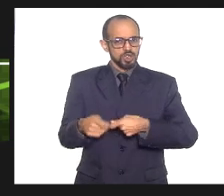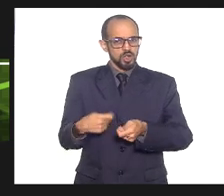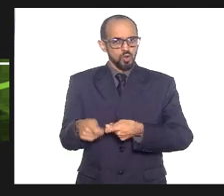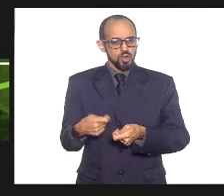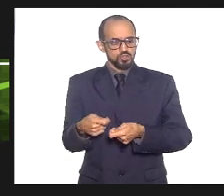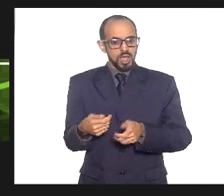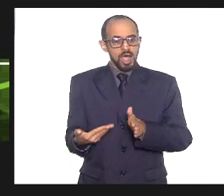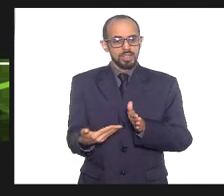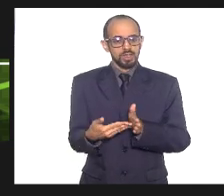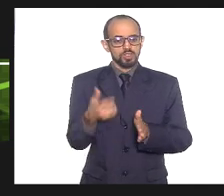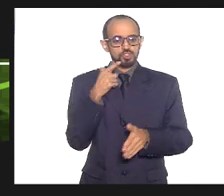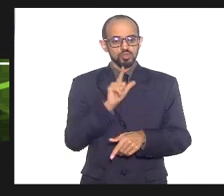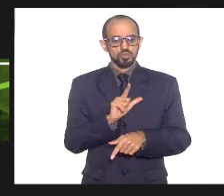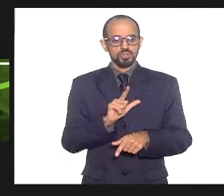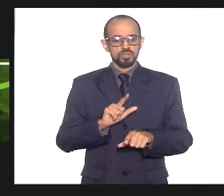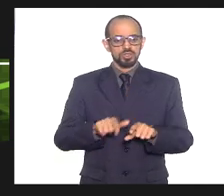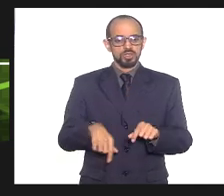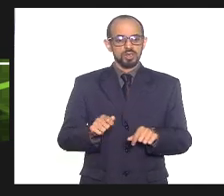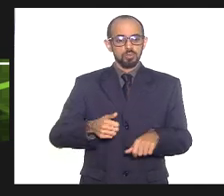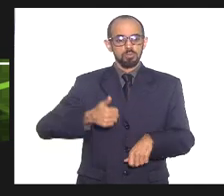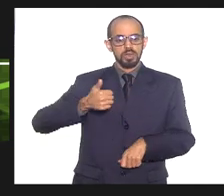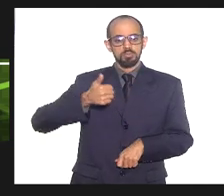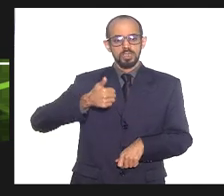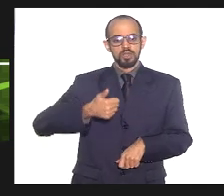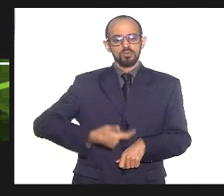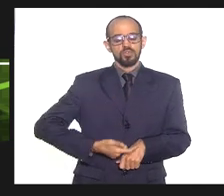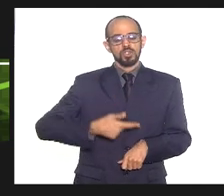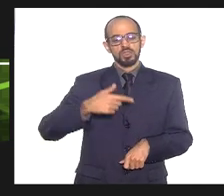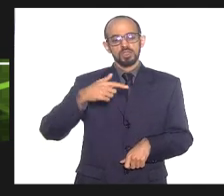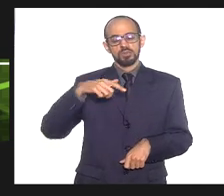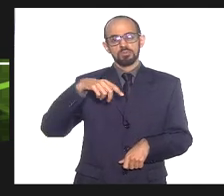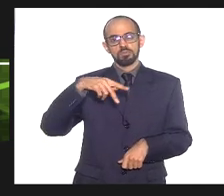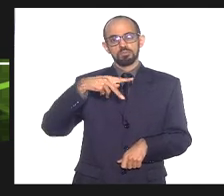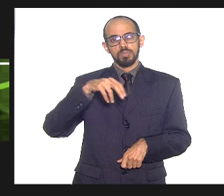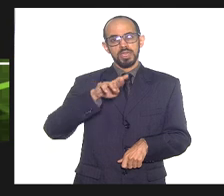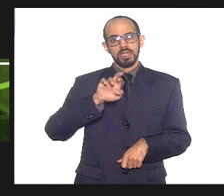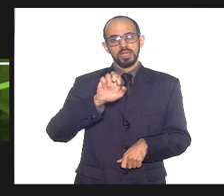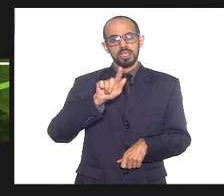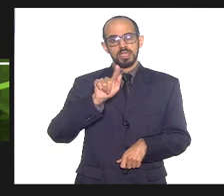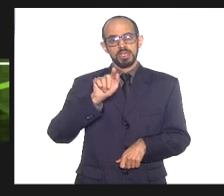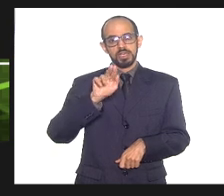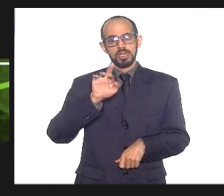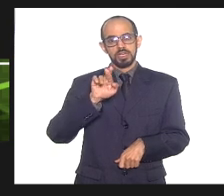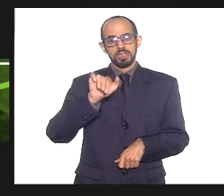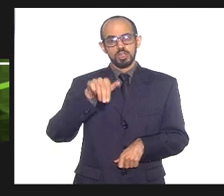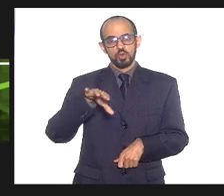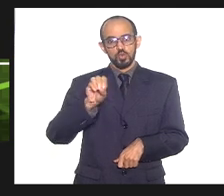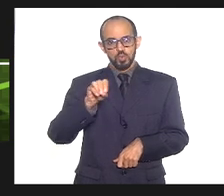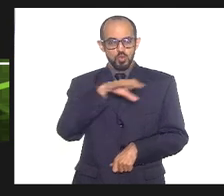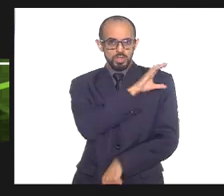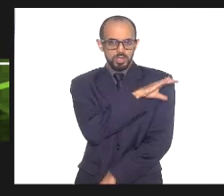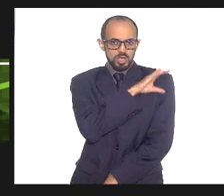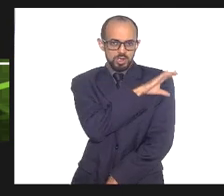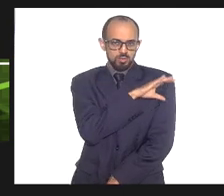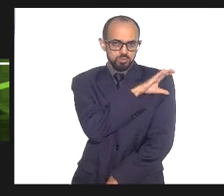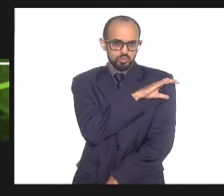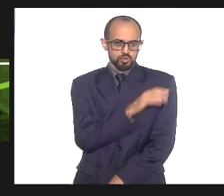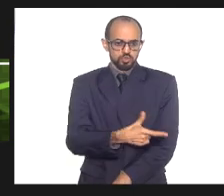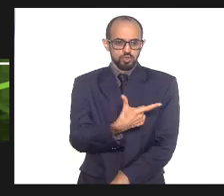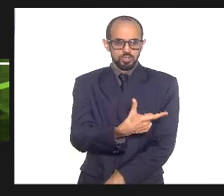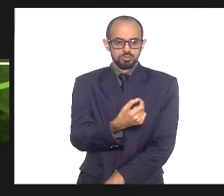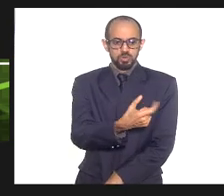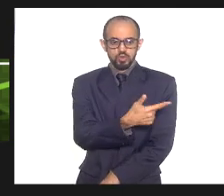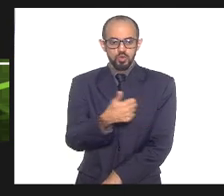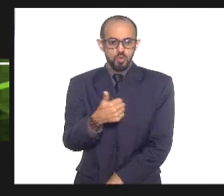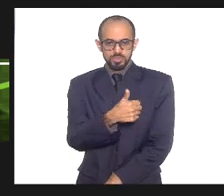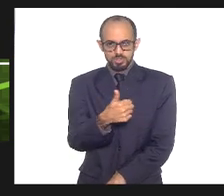primeiro óleo no país, que foi no campo de Peregrino, aqui na Bacia de Campos, no ano de 2011. No